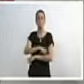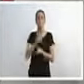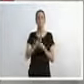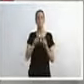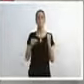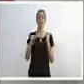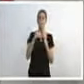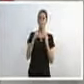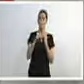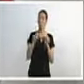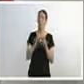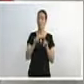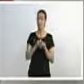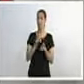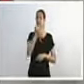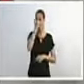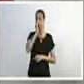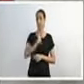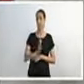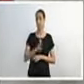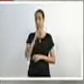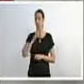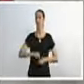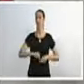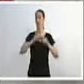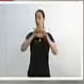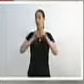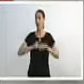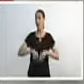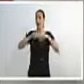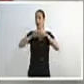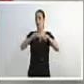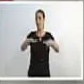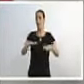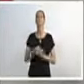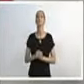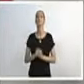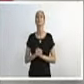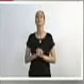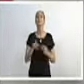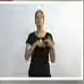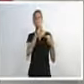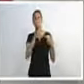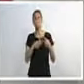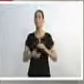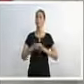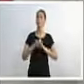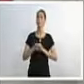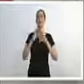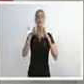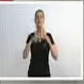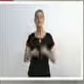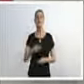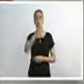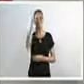janeiro e também faz parte da Itapalva Norte. E, depois, gostaria de parabenizar a todos os salva-vidas voluntários e do